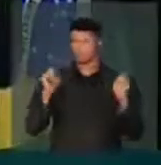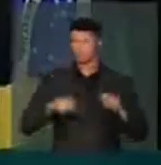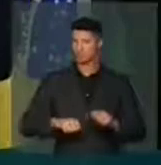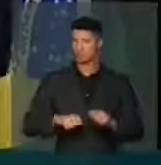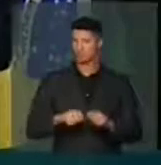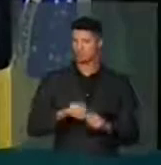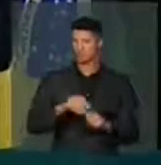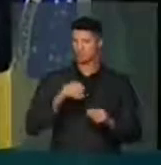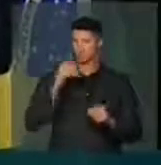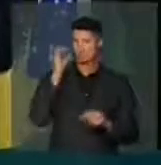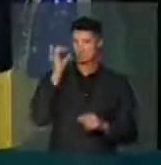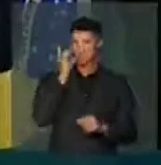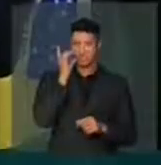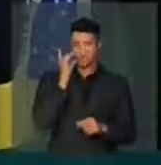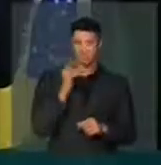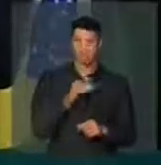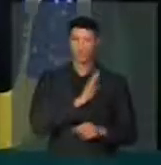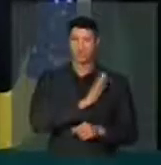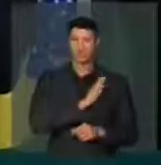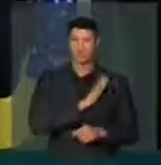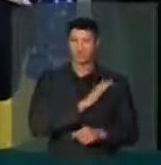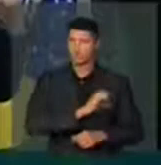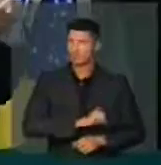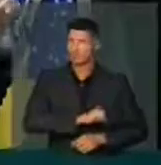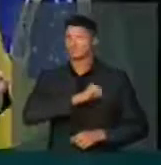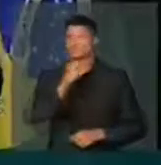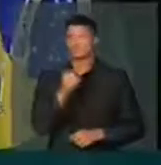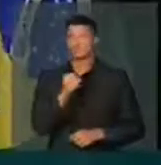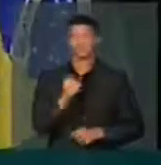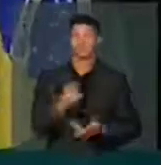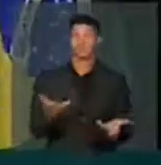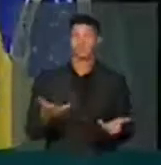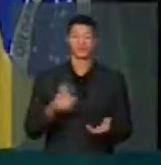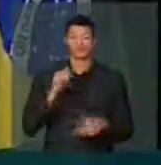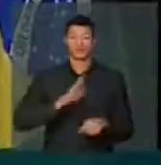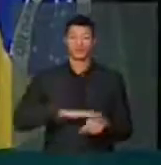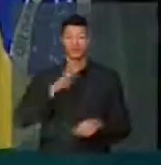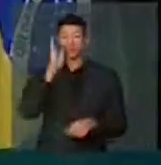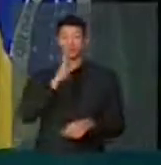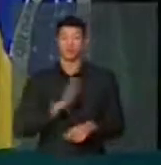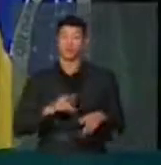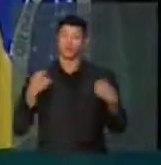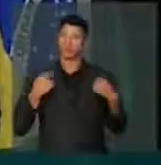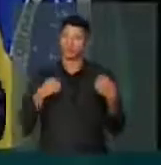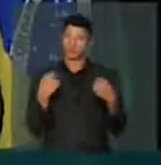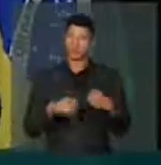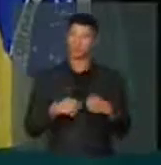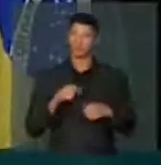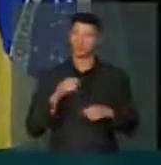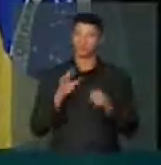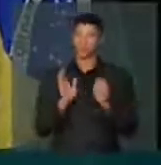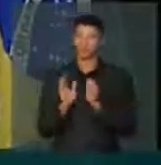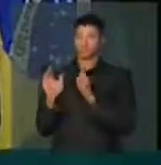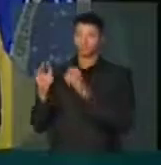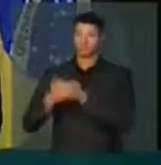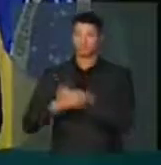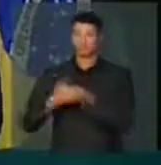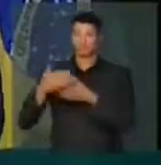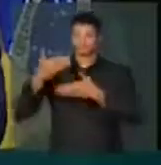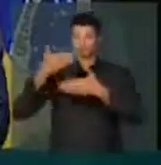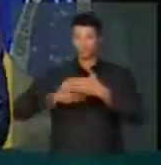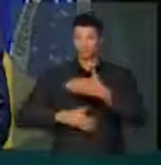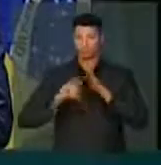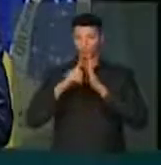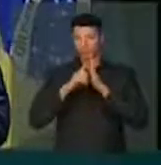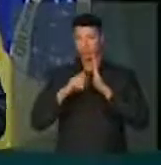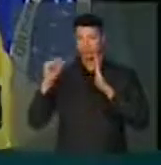ser aquela Dilma, coração valente, e na hora que o Brasil precisa, se esconder nas paredes do